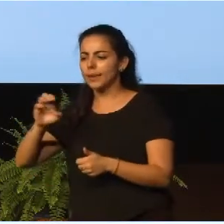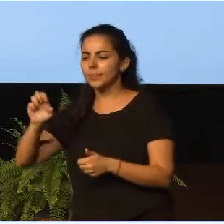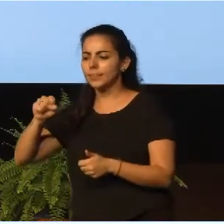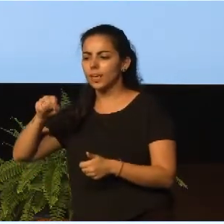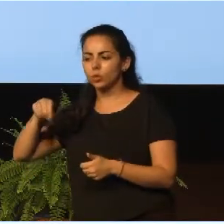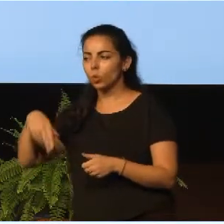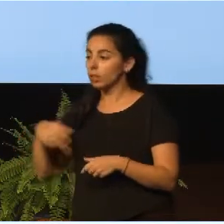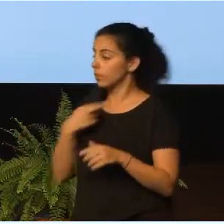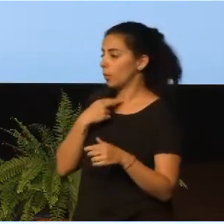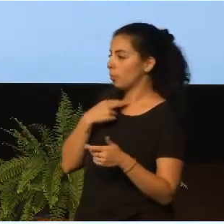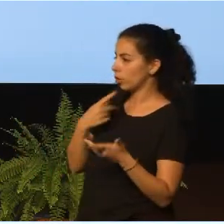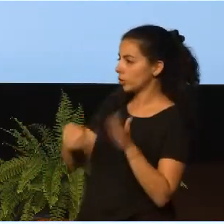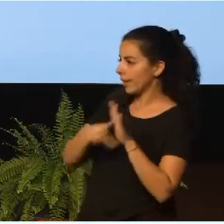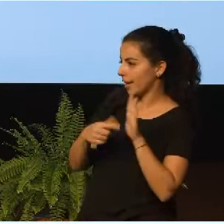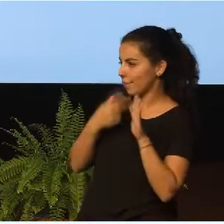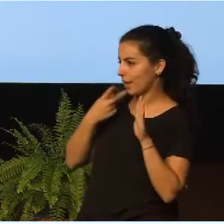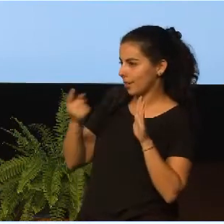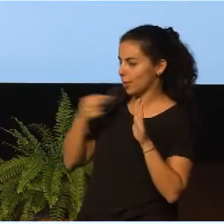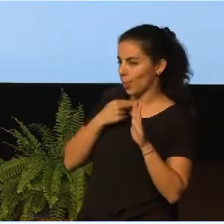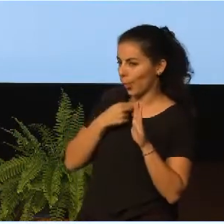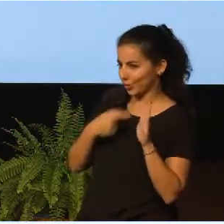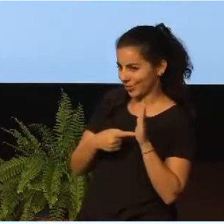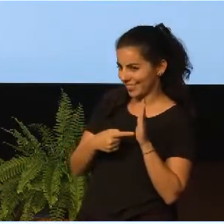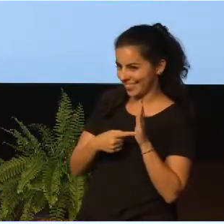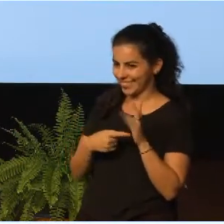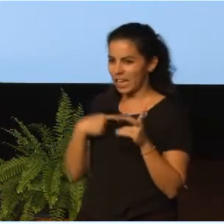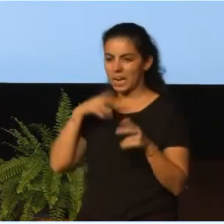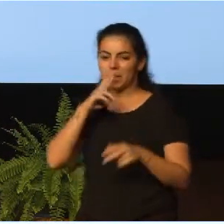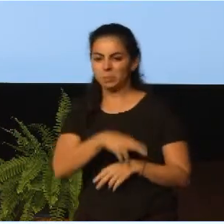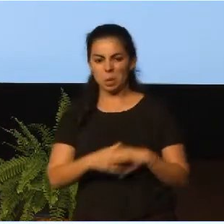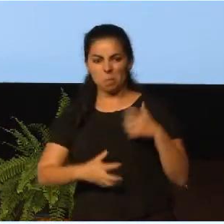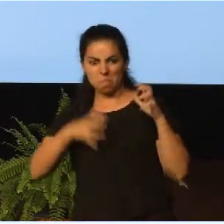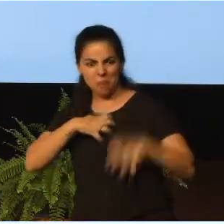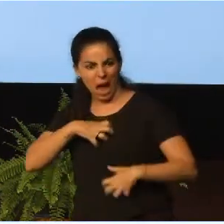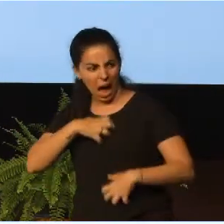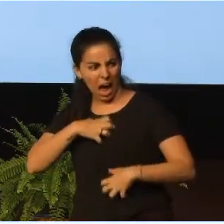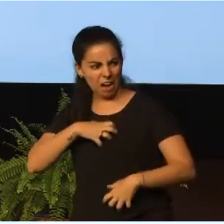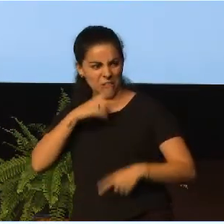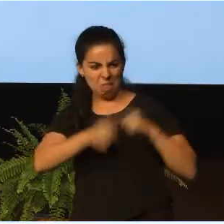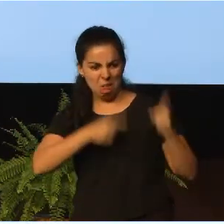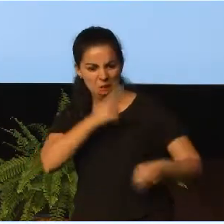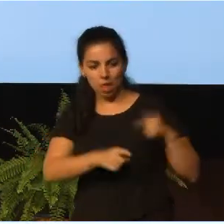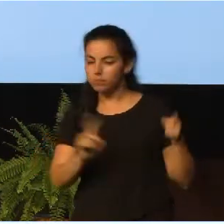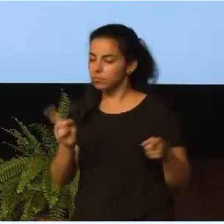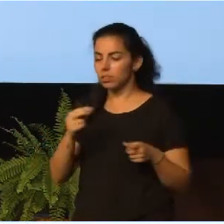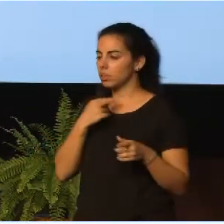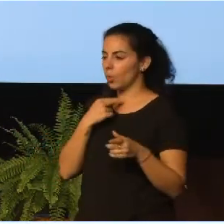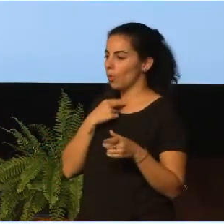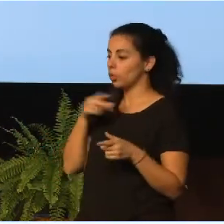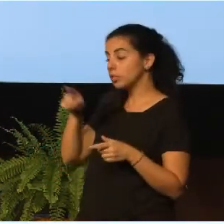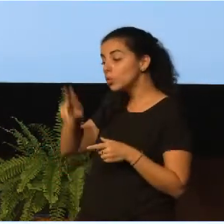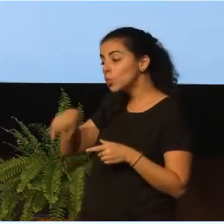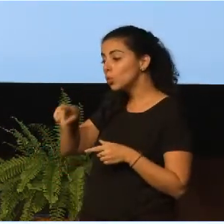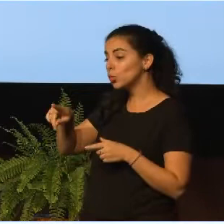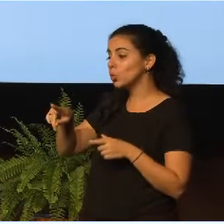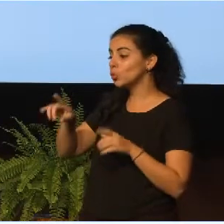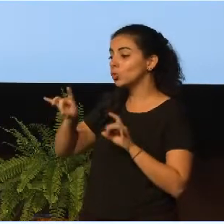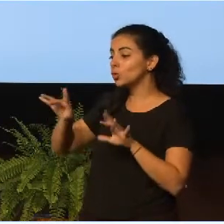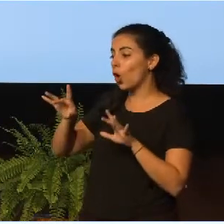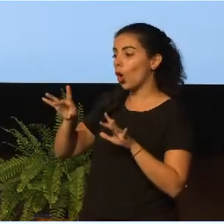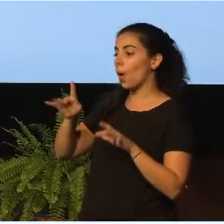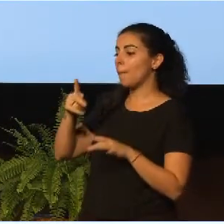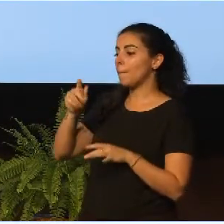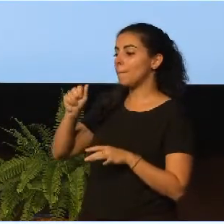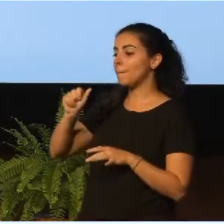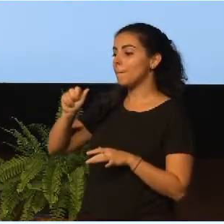Não, deputado, não, está na lei. Está aqui, ó. Você não pode, isso é uso exclusivo do parlamentar. Morreu pela boca. E